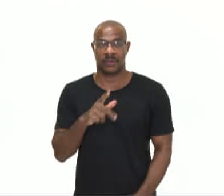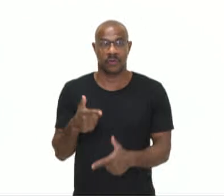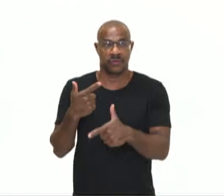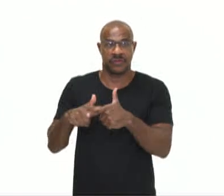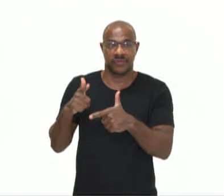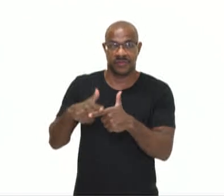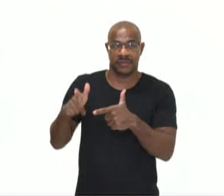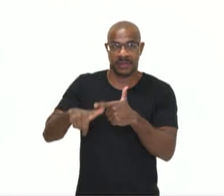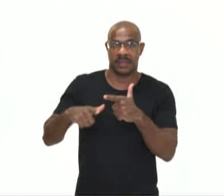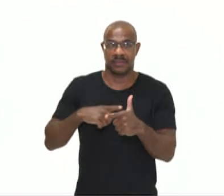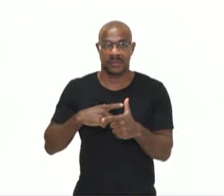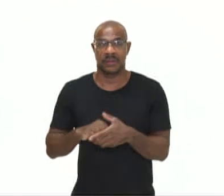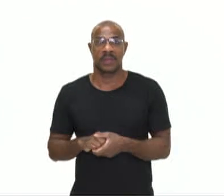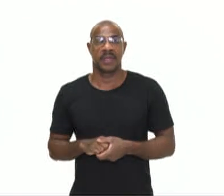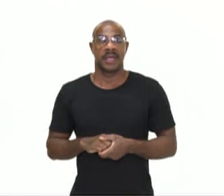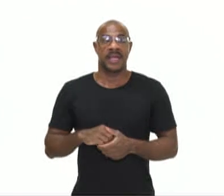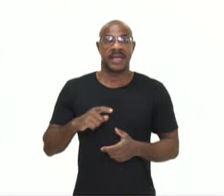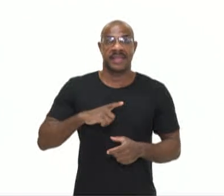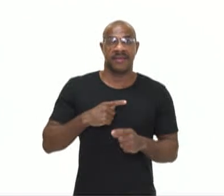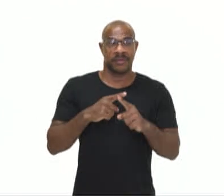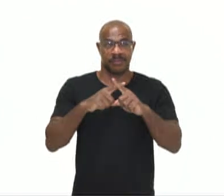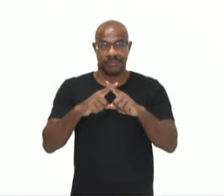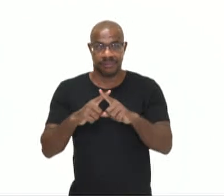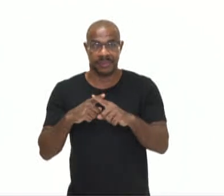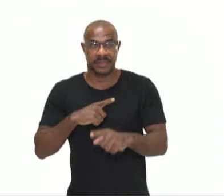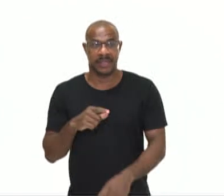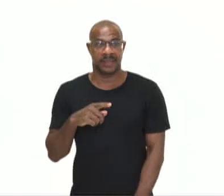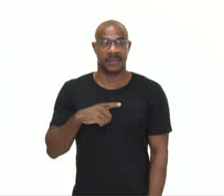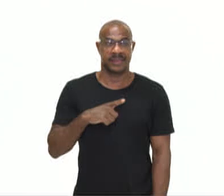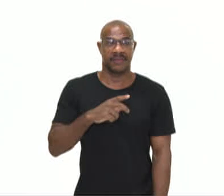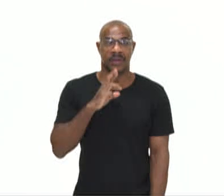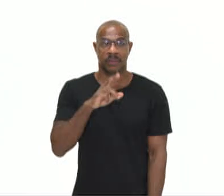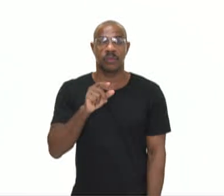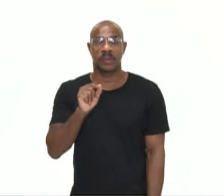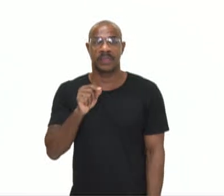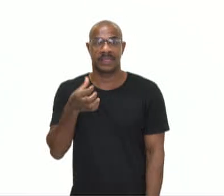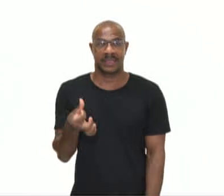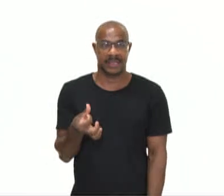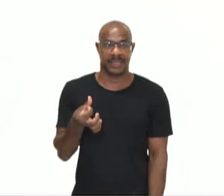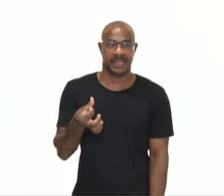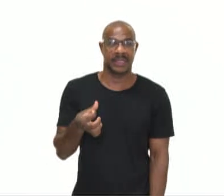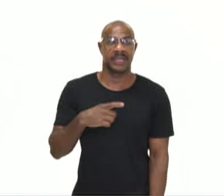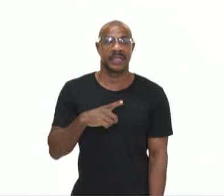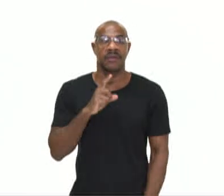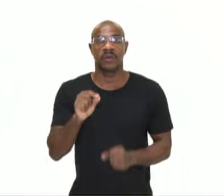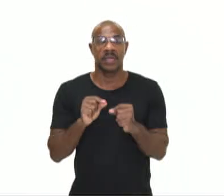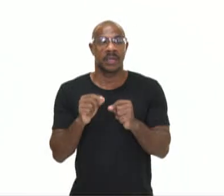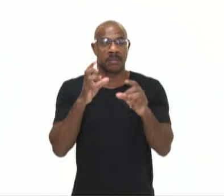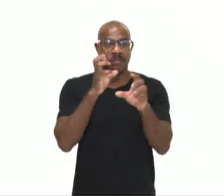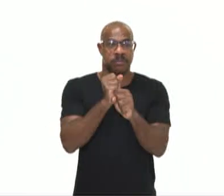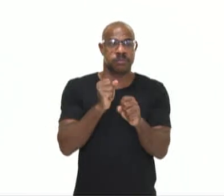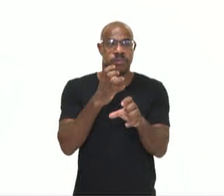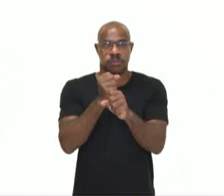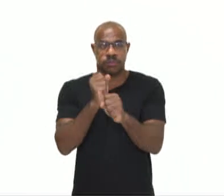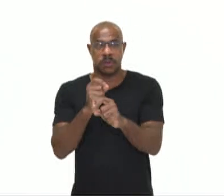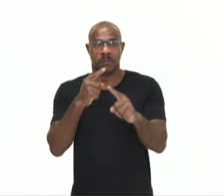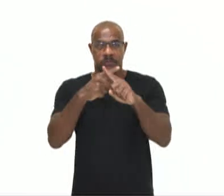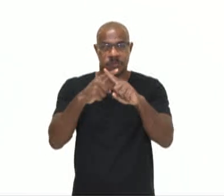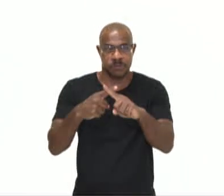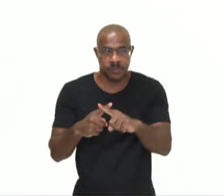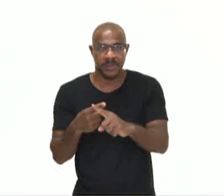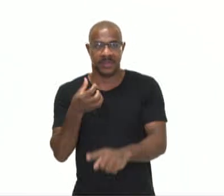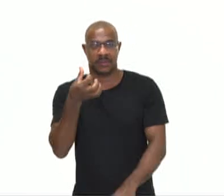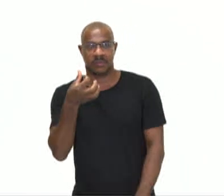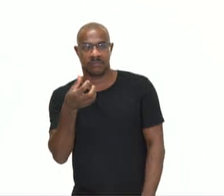multiplicou o obtido por 4, obteve como resultado o número 176. Escreva a situação